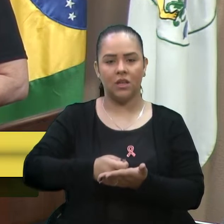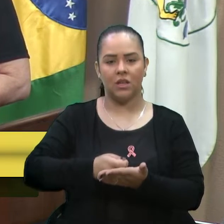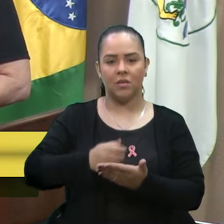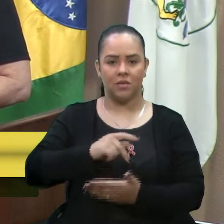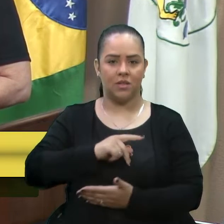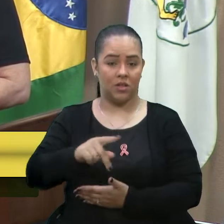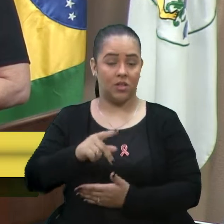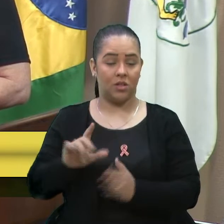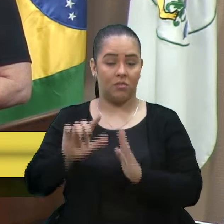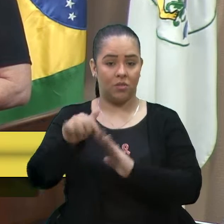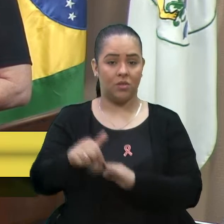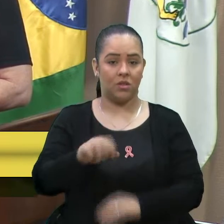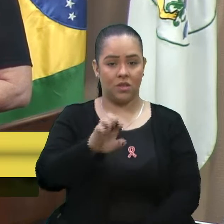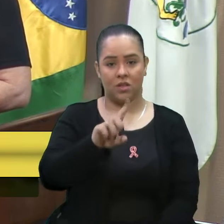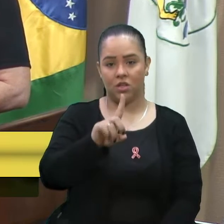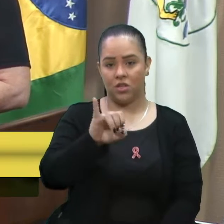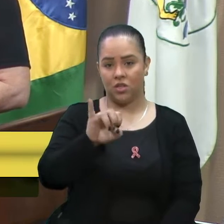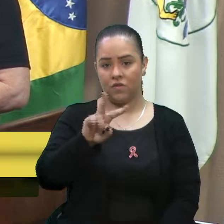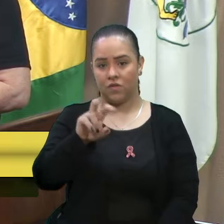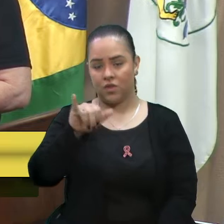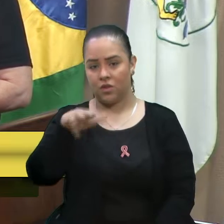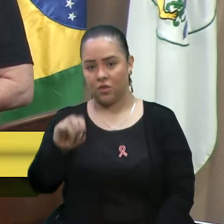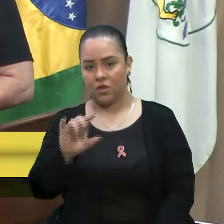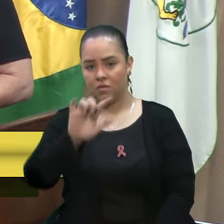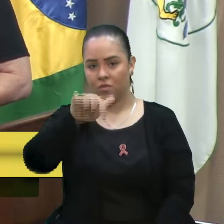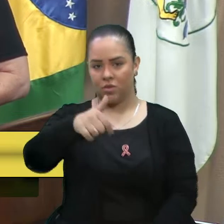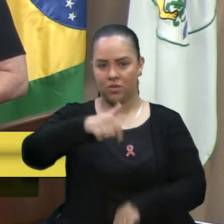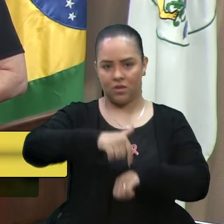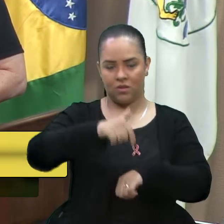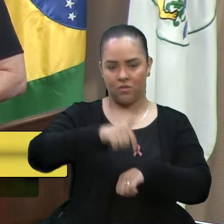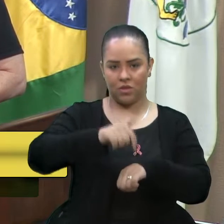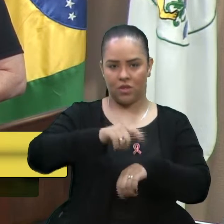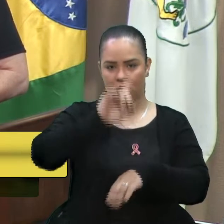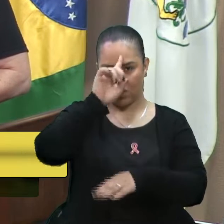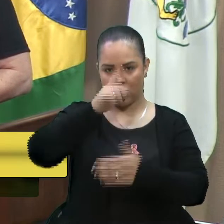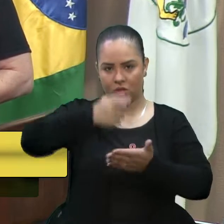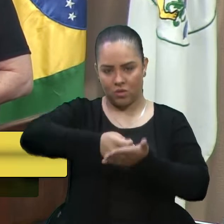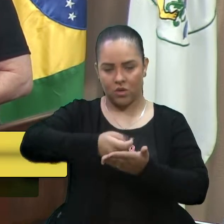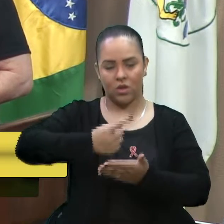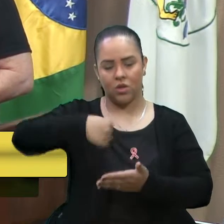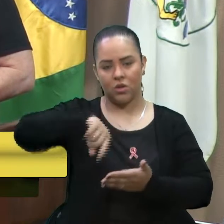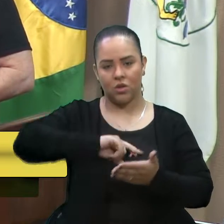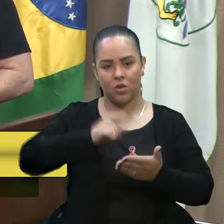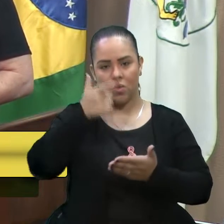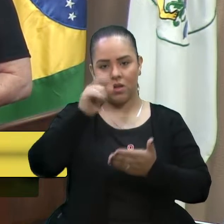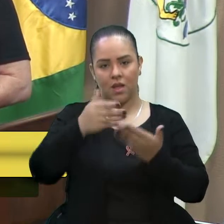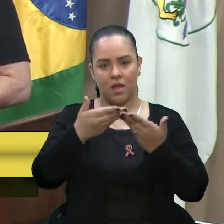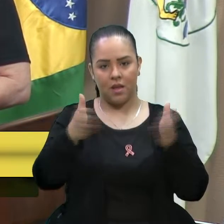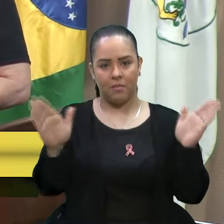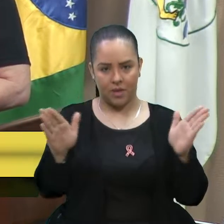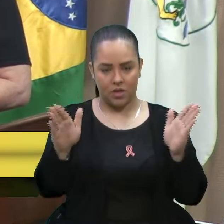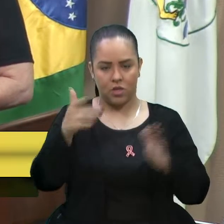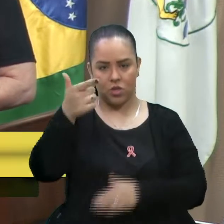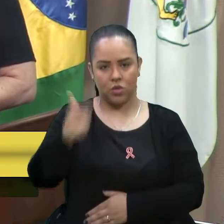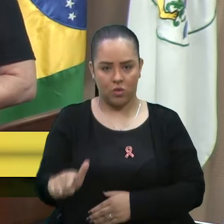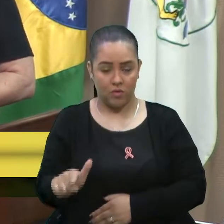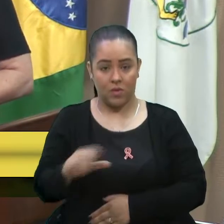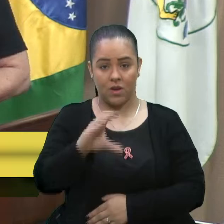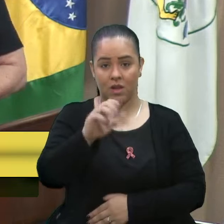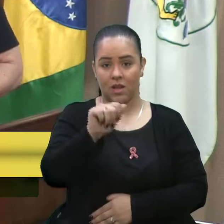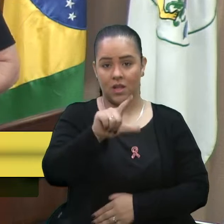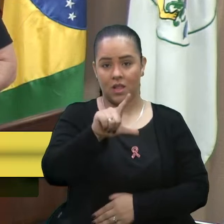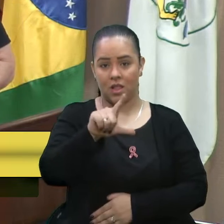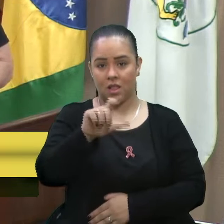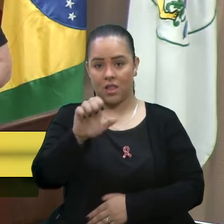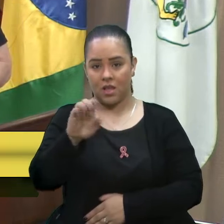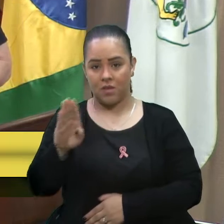depois do período da ditadura, quando nós conseguimos reabrir a nossa entidade, o Caleb Medeiros de Oliveira, funcionário